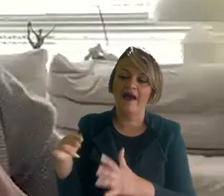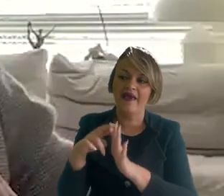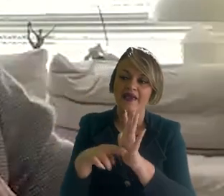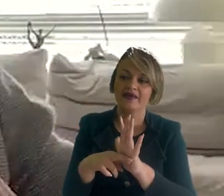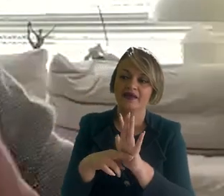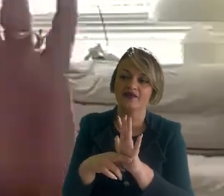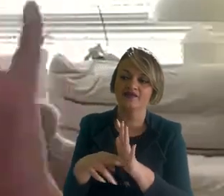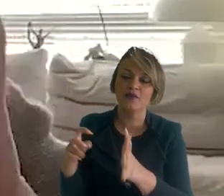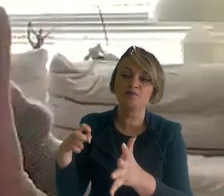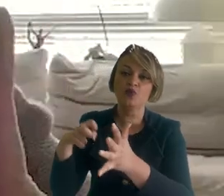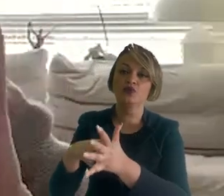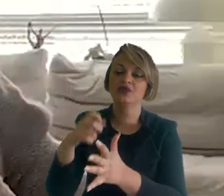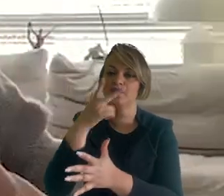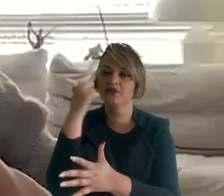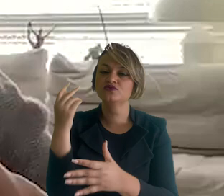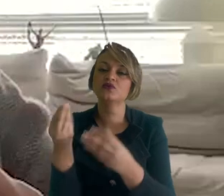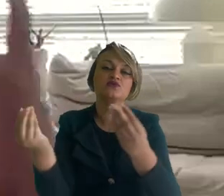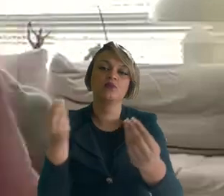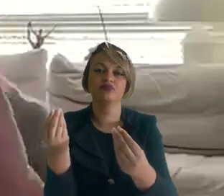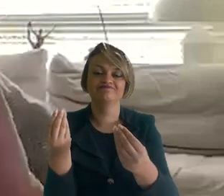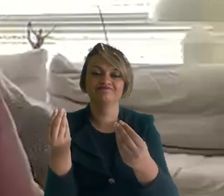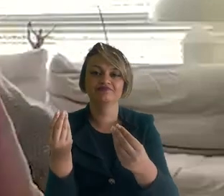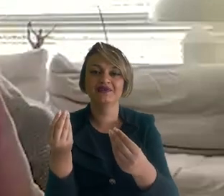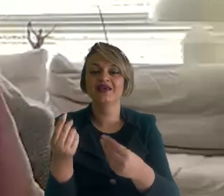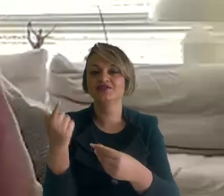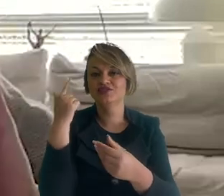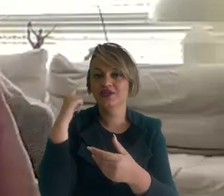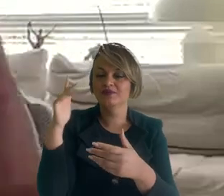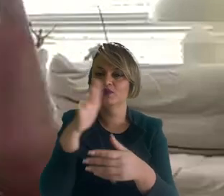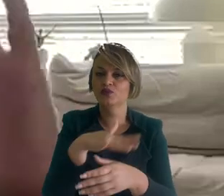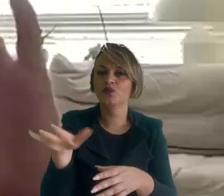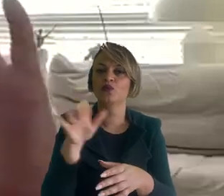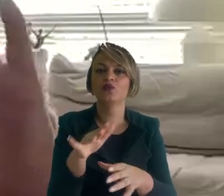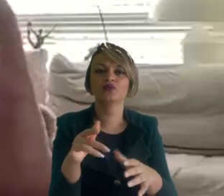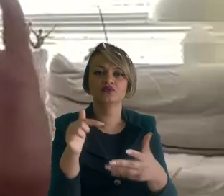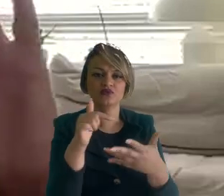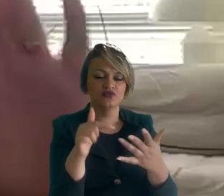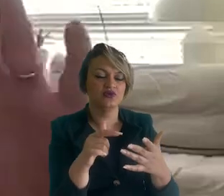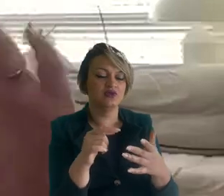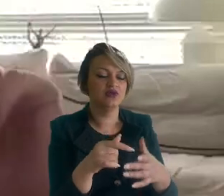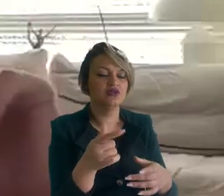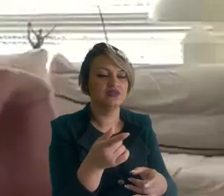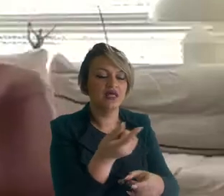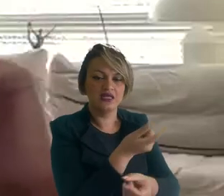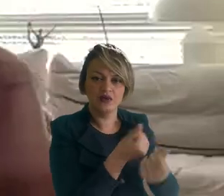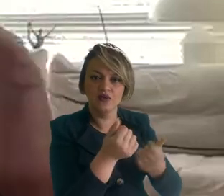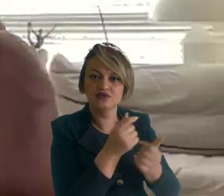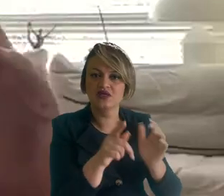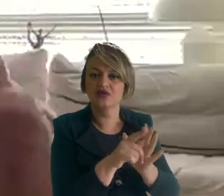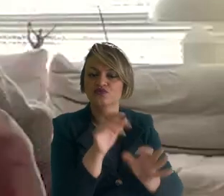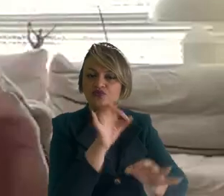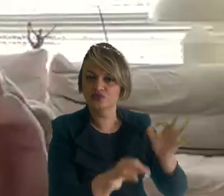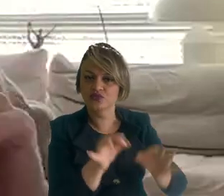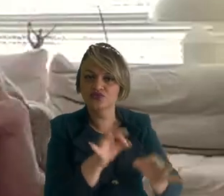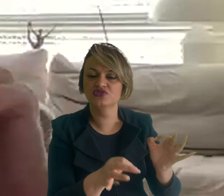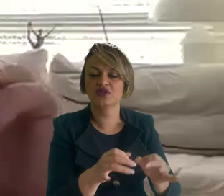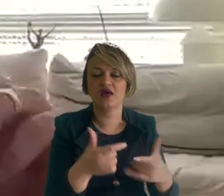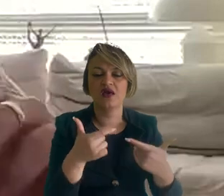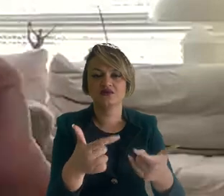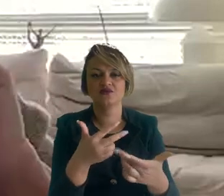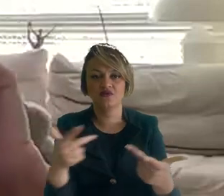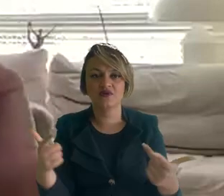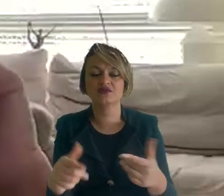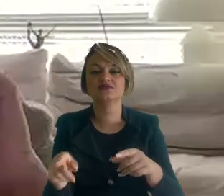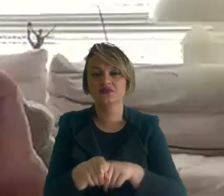vamos para todos eles vamos para toda a fenomenologia não só para os negócios jurídicos não só para os atos